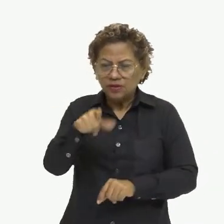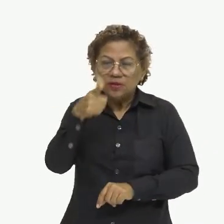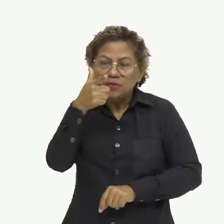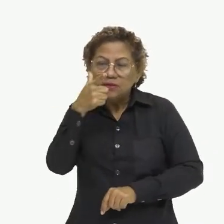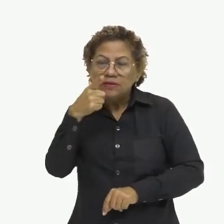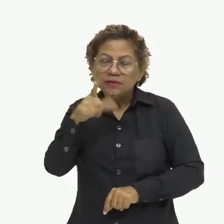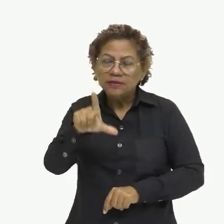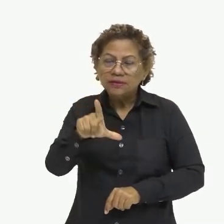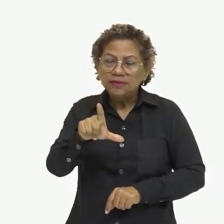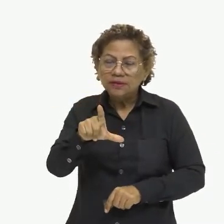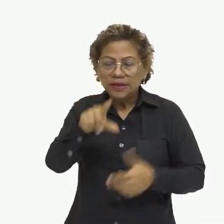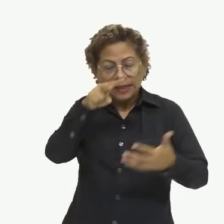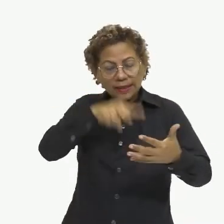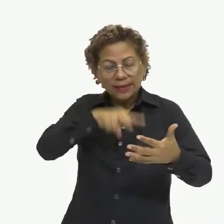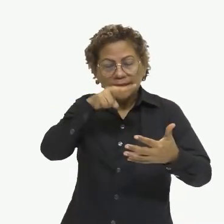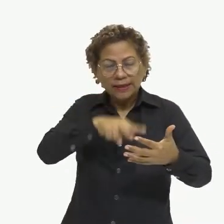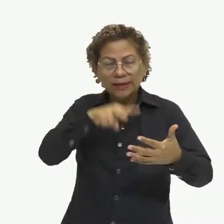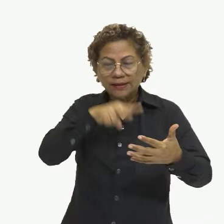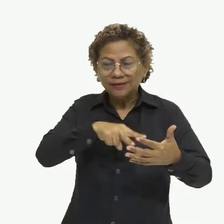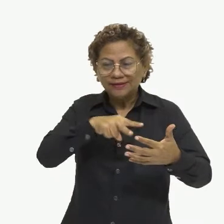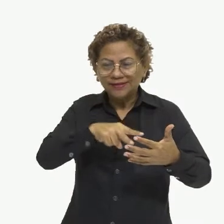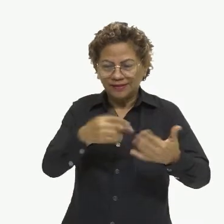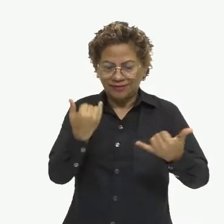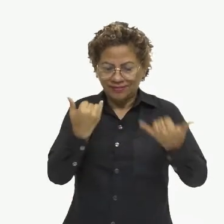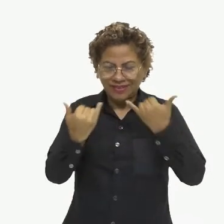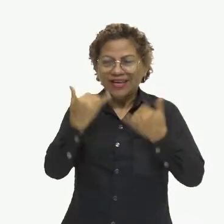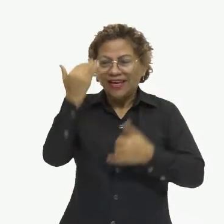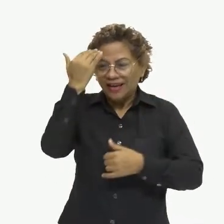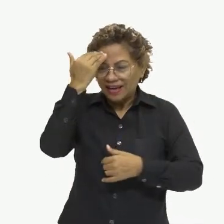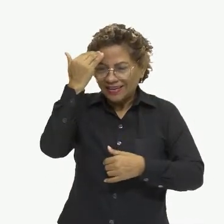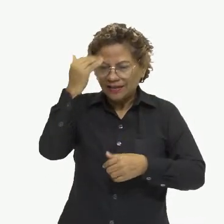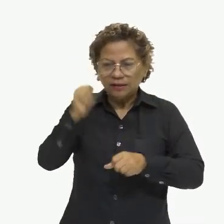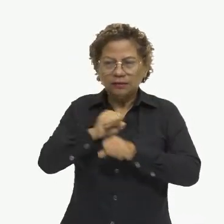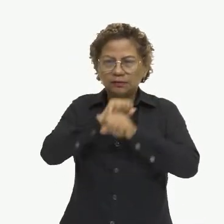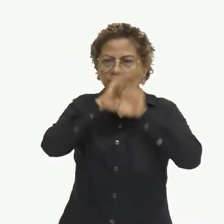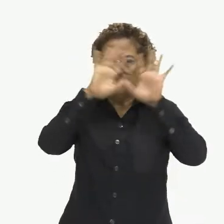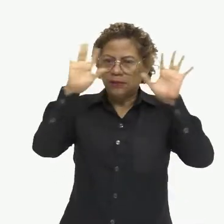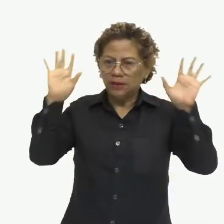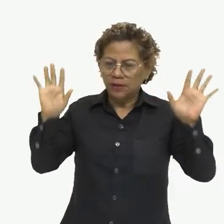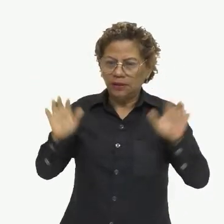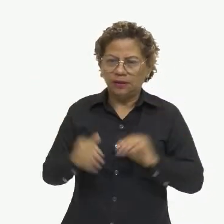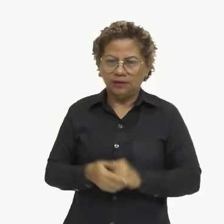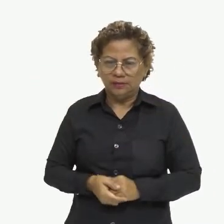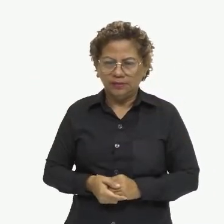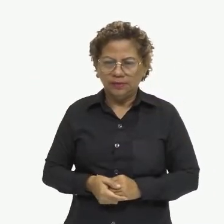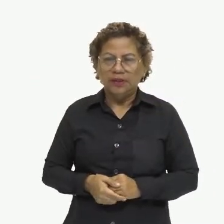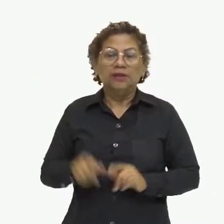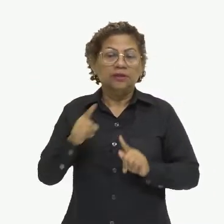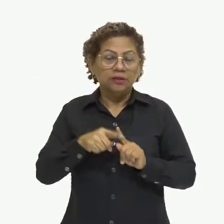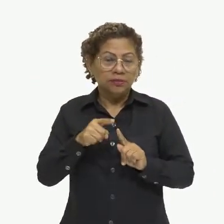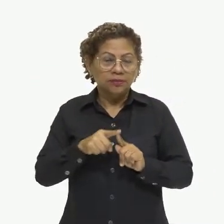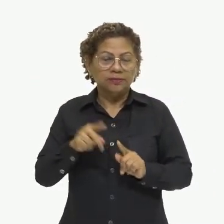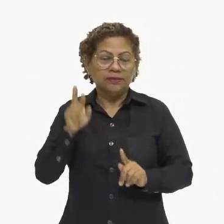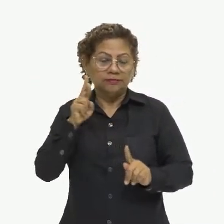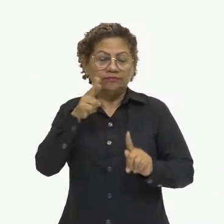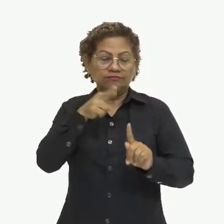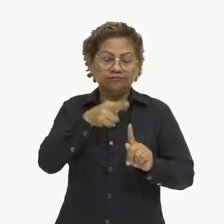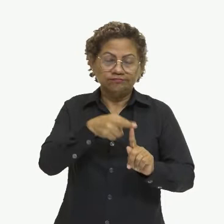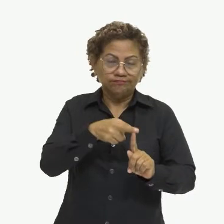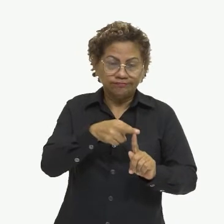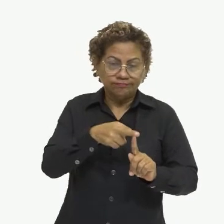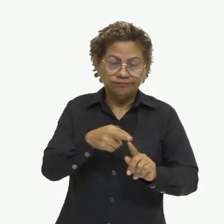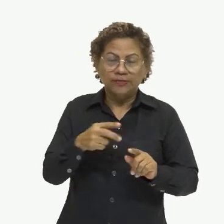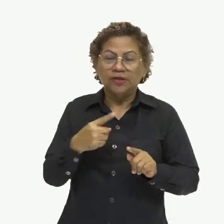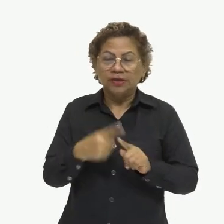entender perfeitamente do que se trata. Então, logo nós vamos ter o quê? A função referencial. Por quê? Porque ela vai